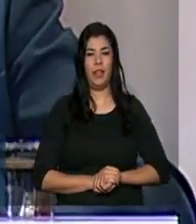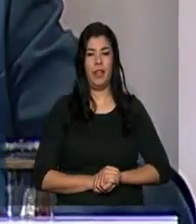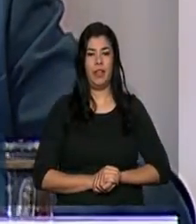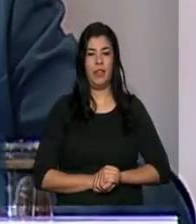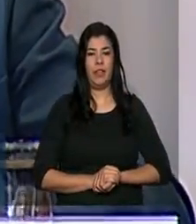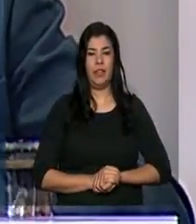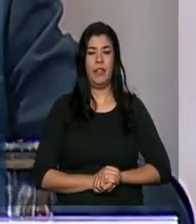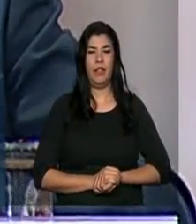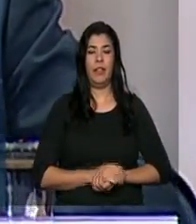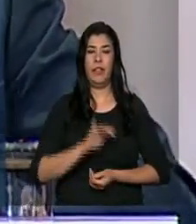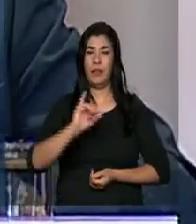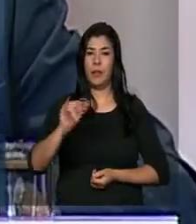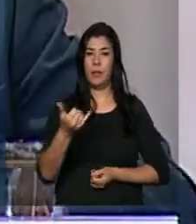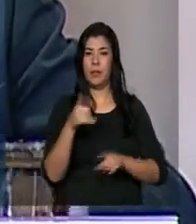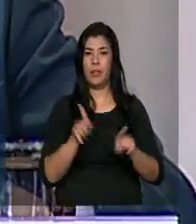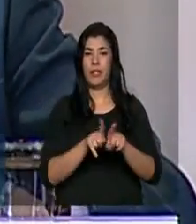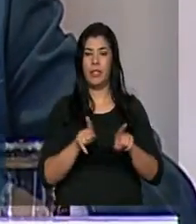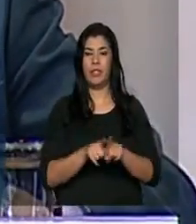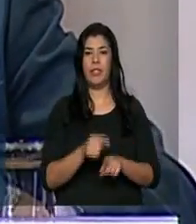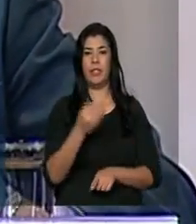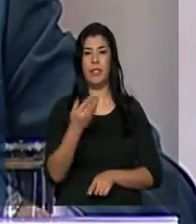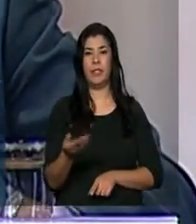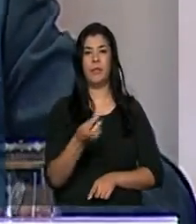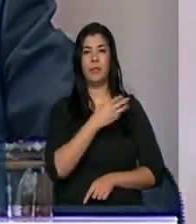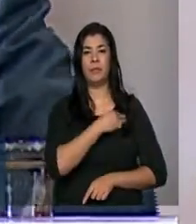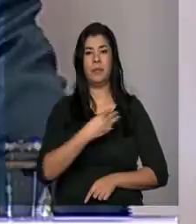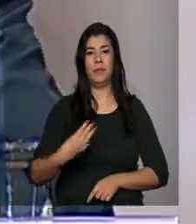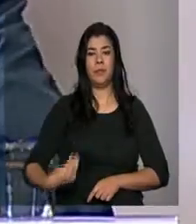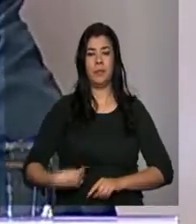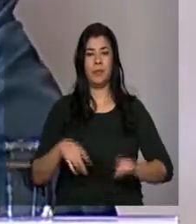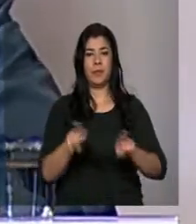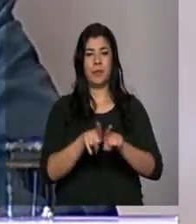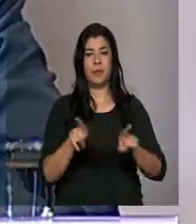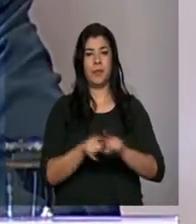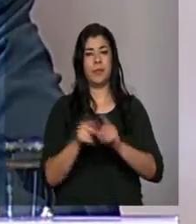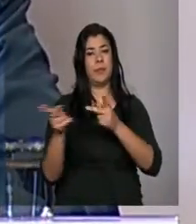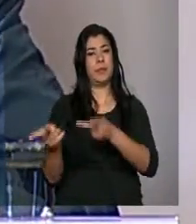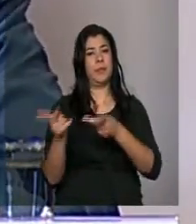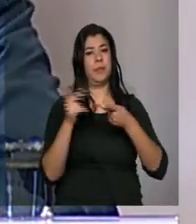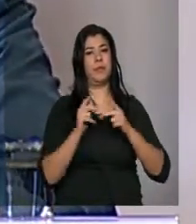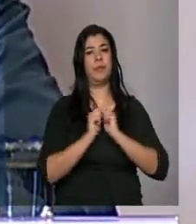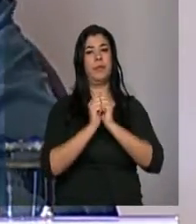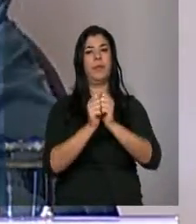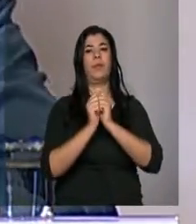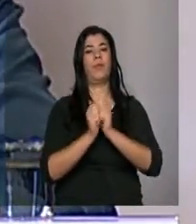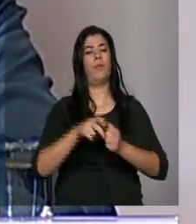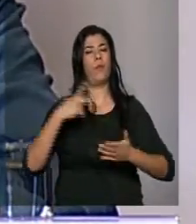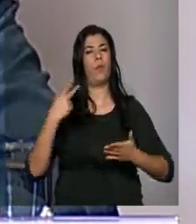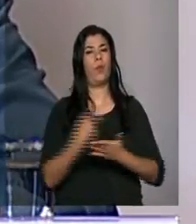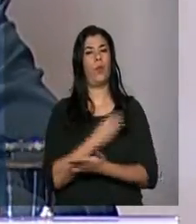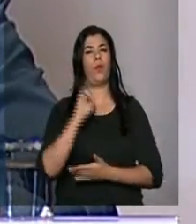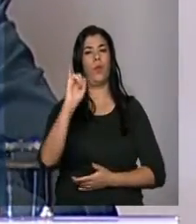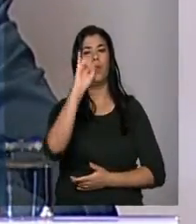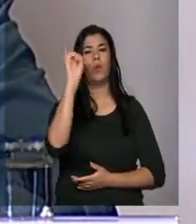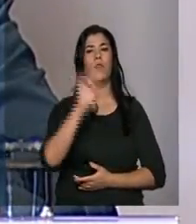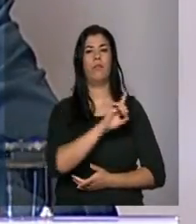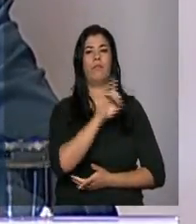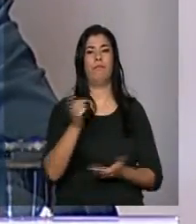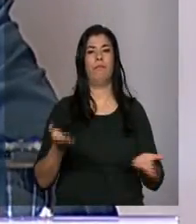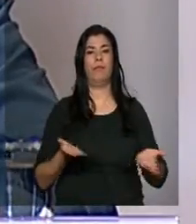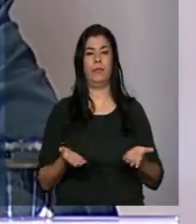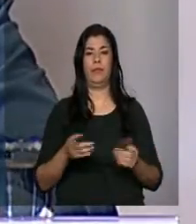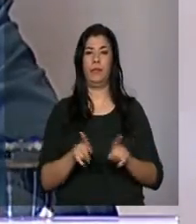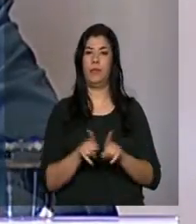Ministra, eu aproveito a oportunidade para agradecer o convite para estar aqui nesse momento tão importante, nesse dia tão importante. E